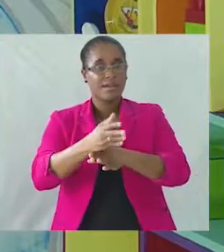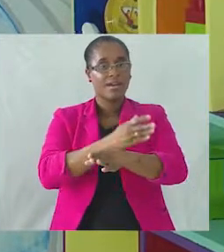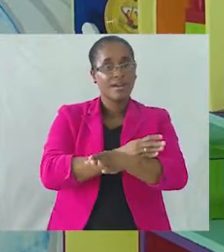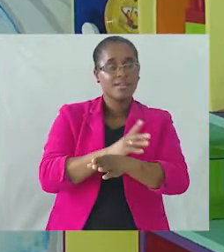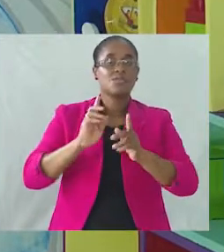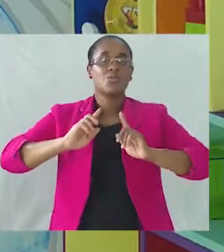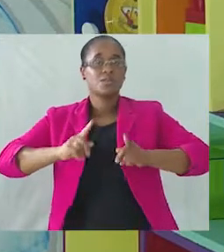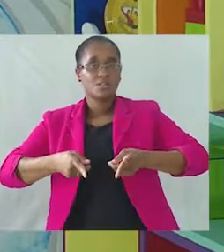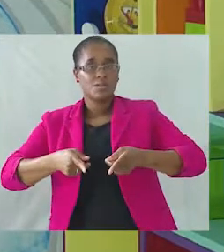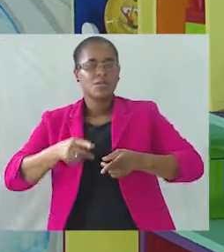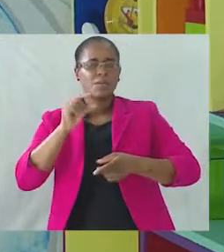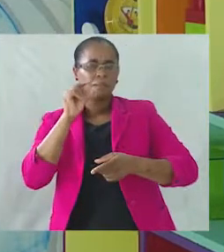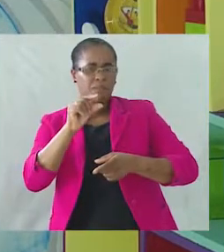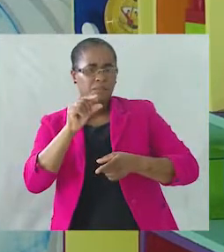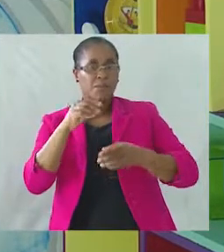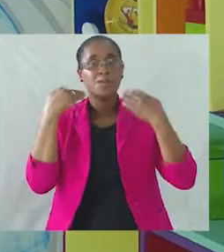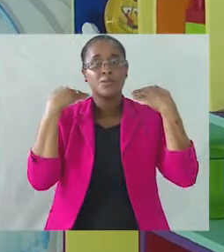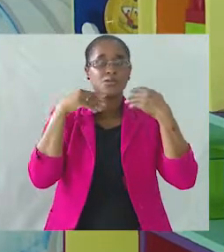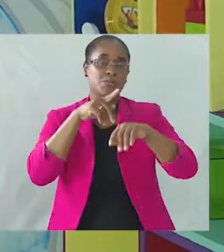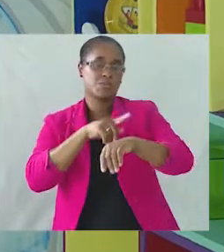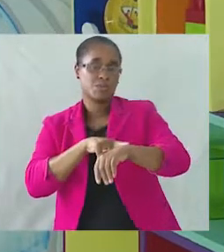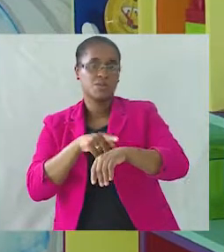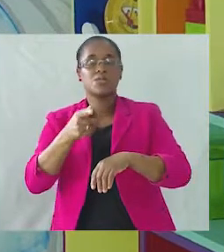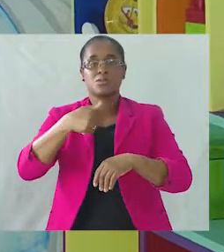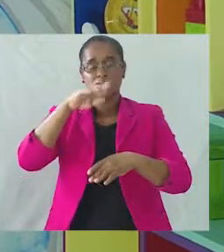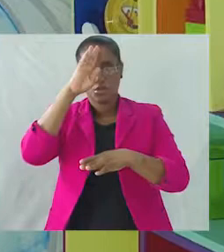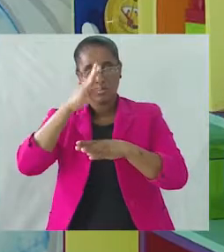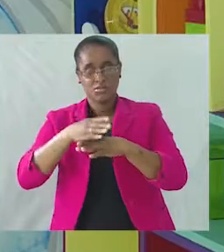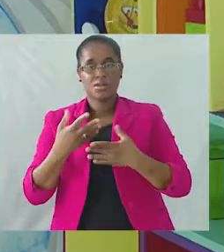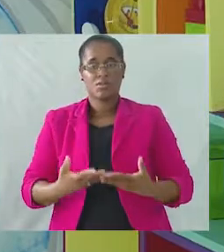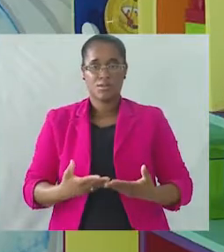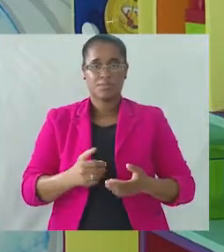uma pequena reflexão sobre o momento que nós estamos a atravessar.